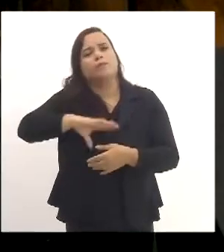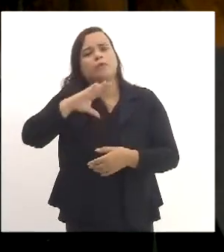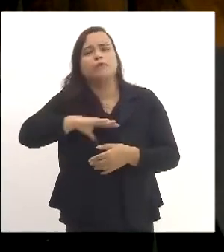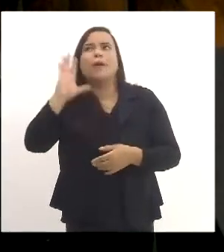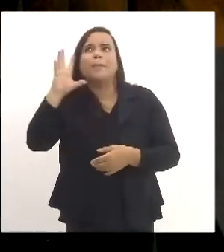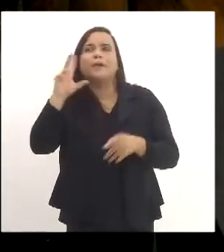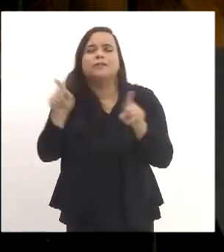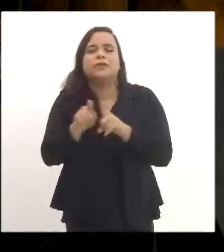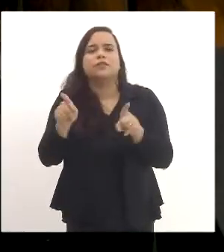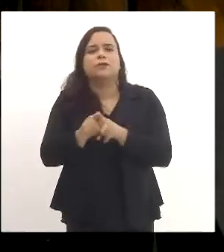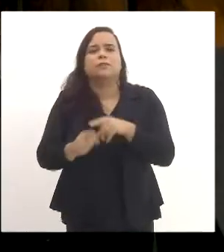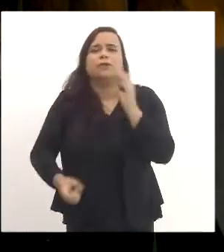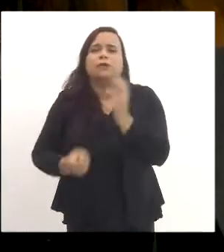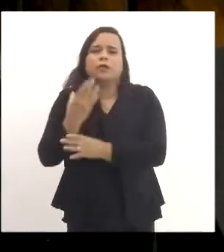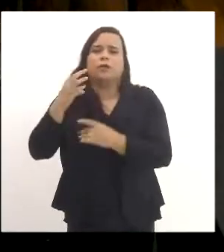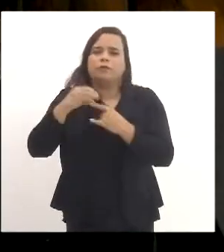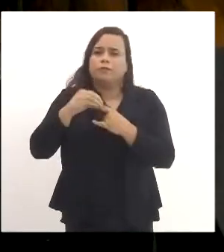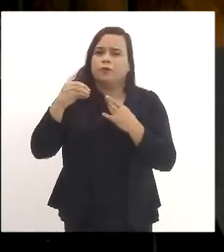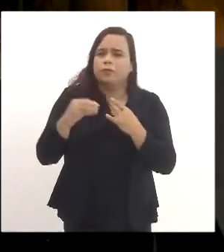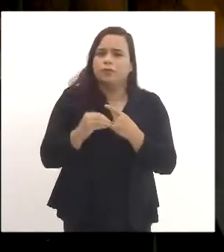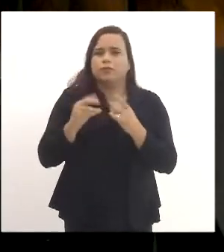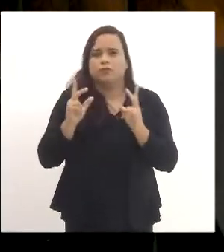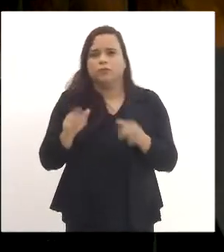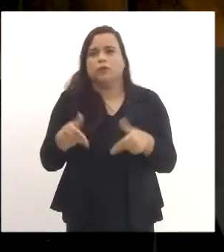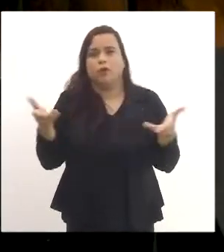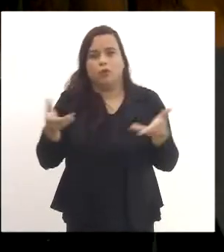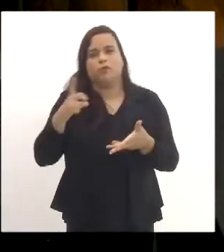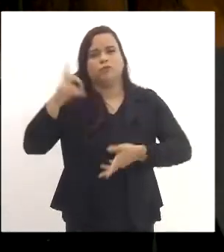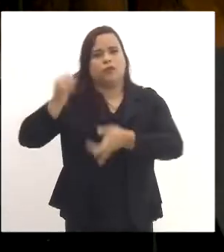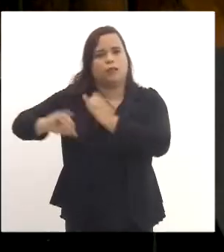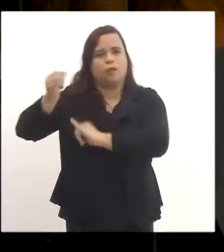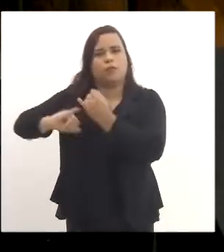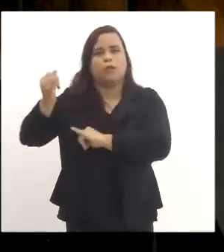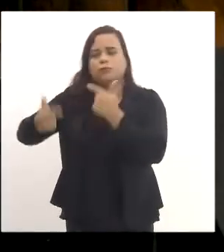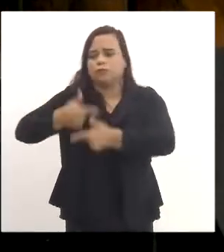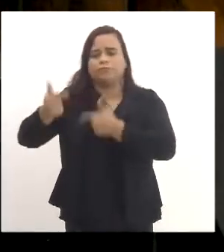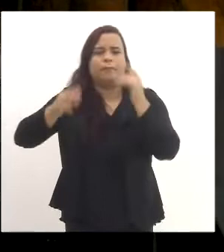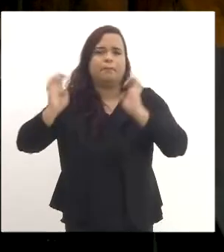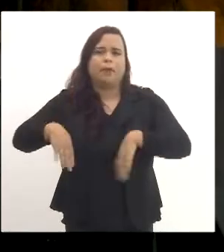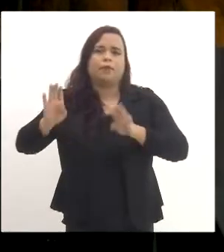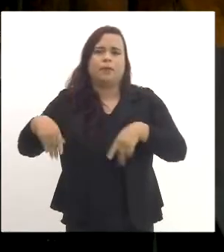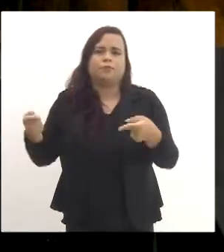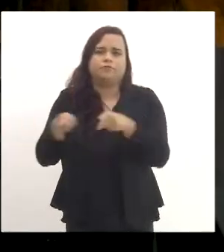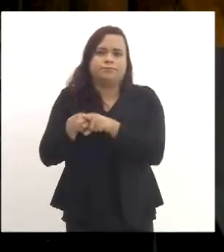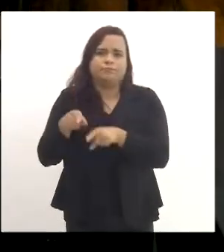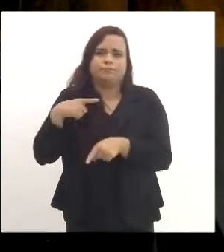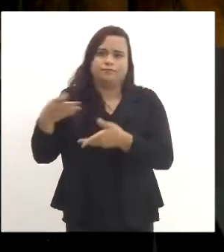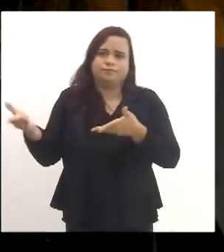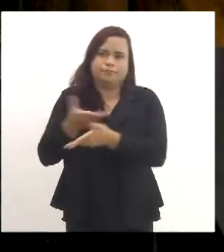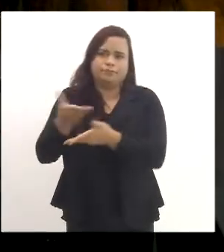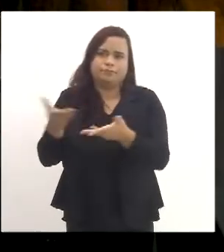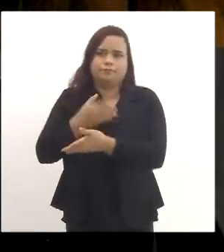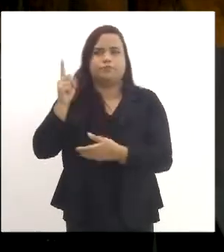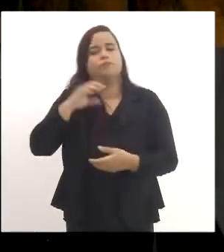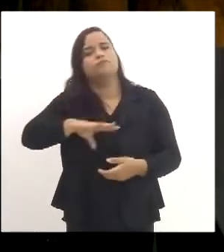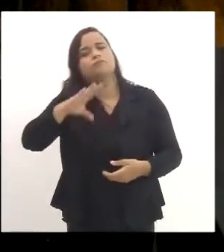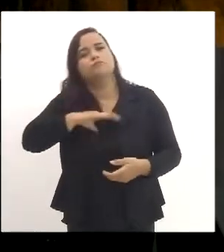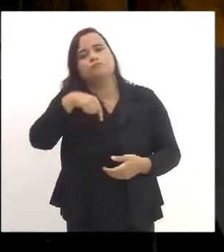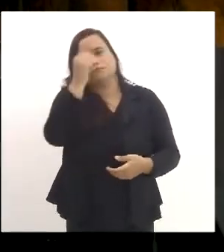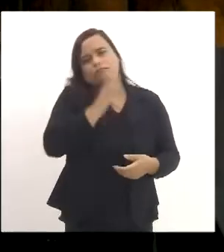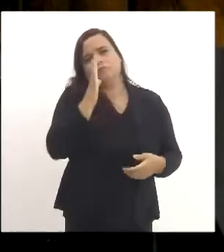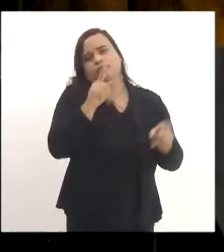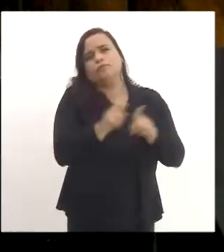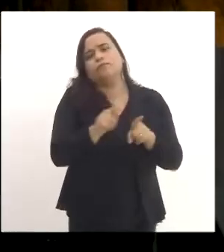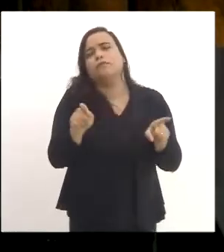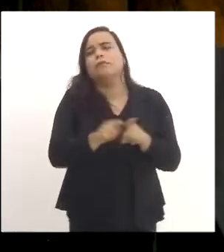com a Fundação Fiocruz e que hoje temos um laboratório a funcionar para a cooperação entre Portugal e o Brasil, mas também,